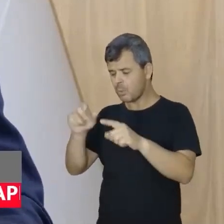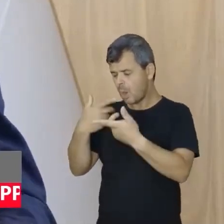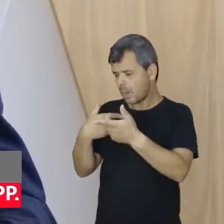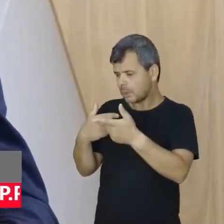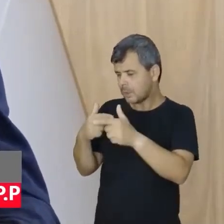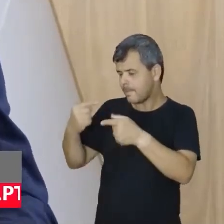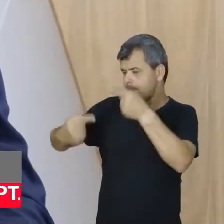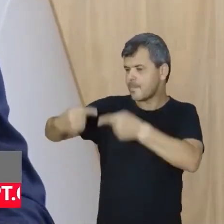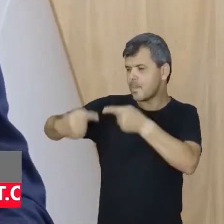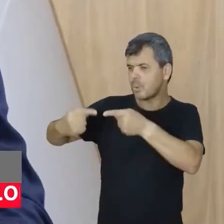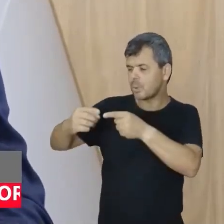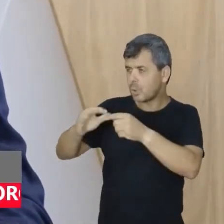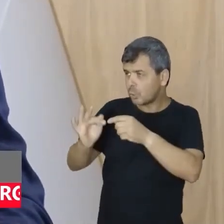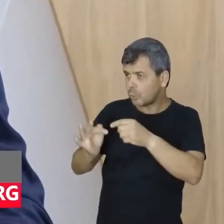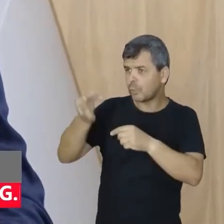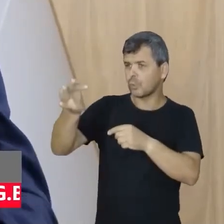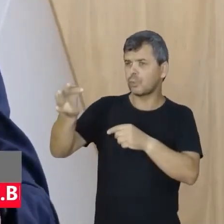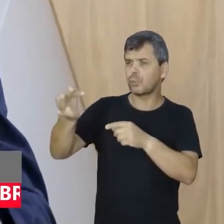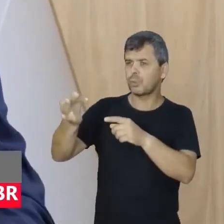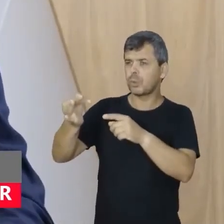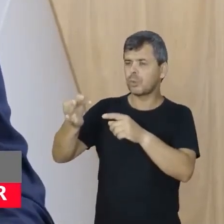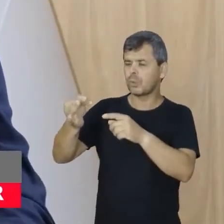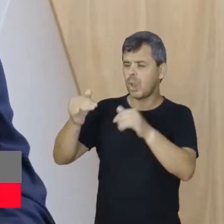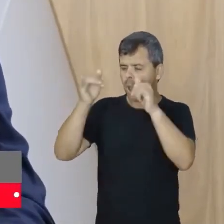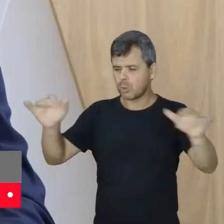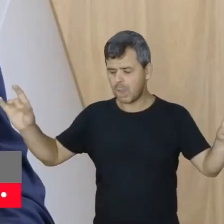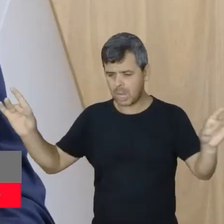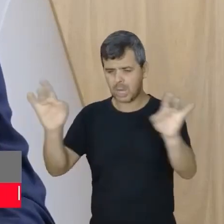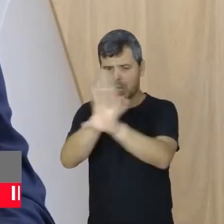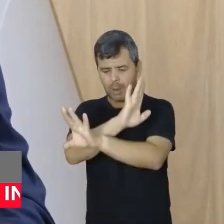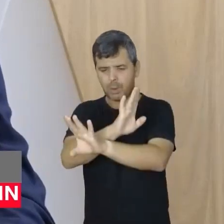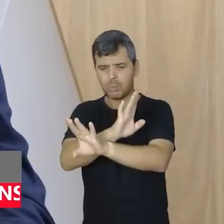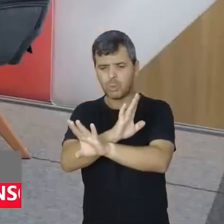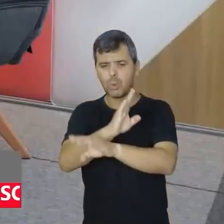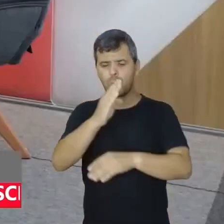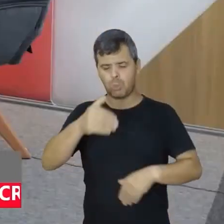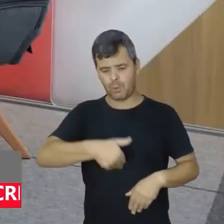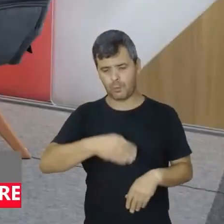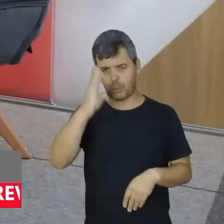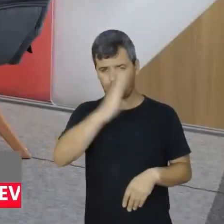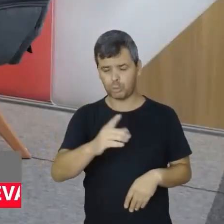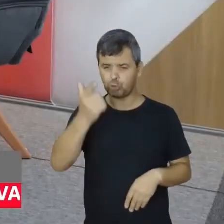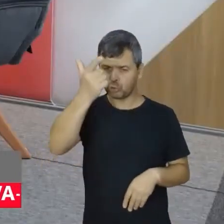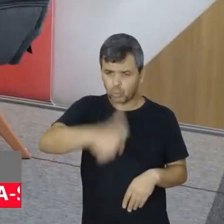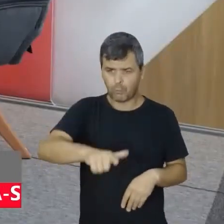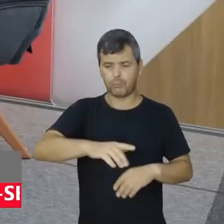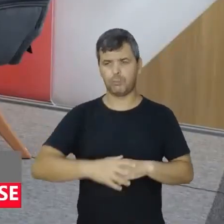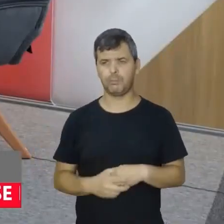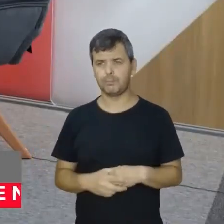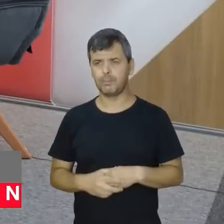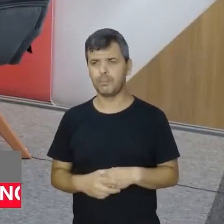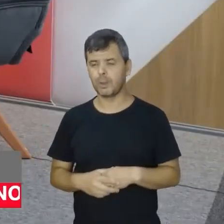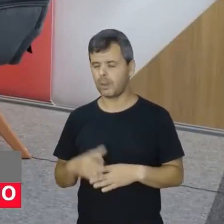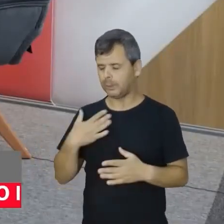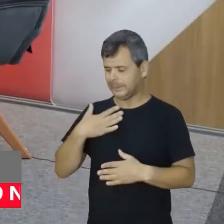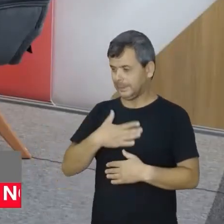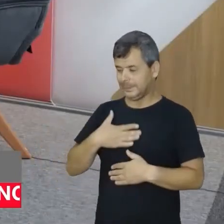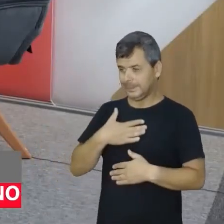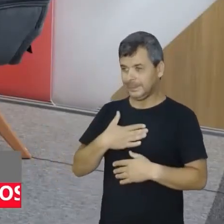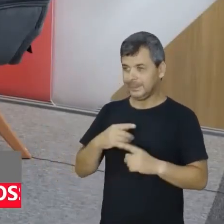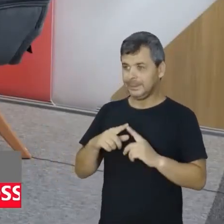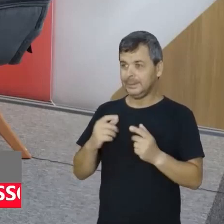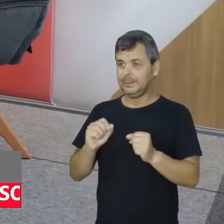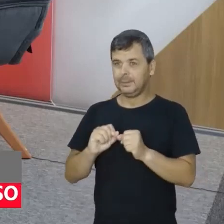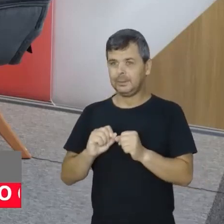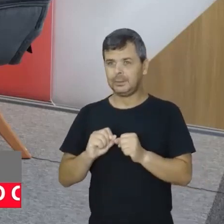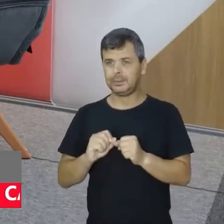instrumentos para que em breve a gente possa anunciar para o mundo que erradicamos a fome outra vez. Isso aí, a gente guardando ansiosamente esse momento,